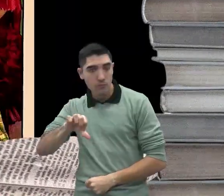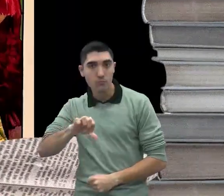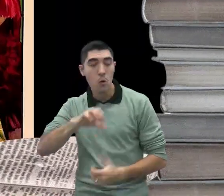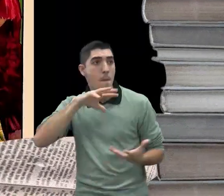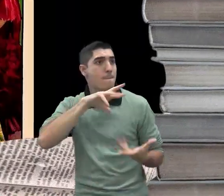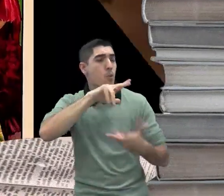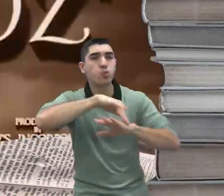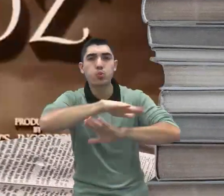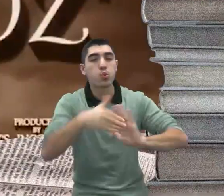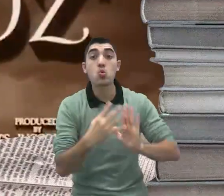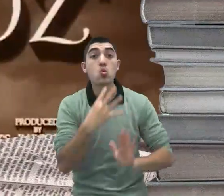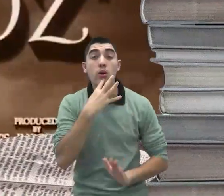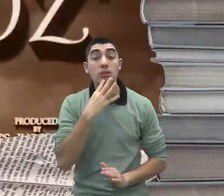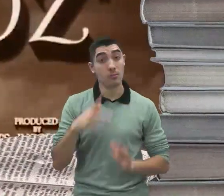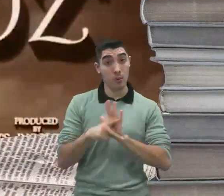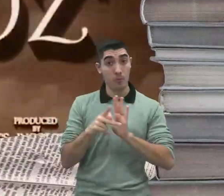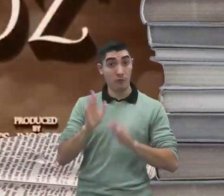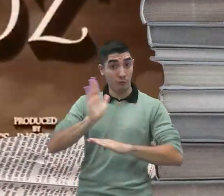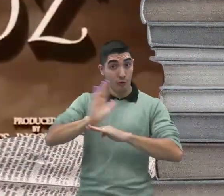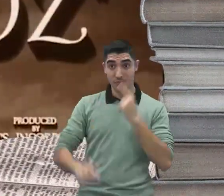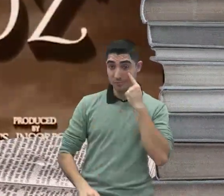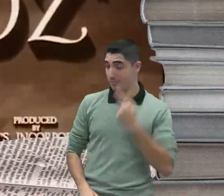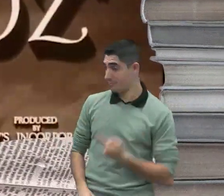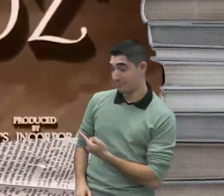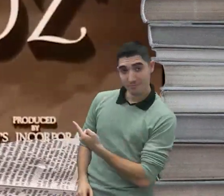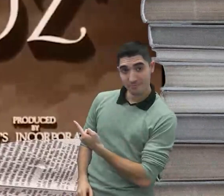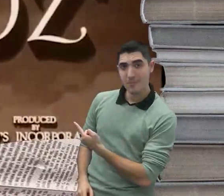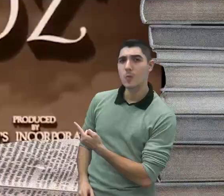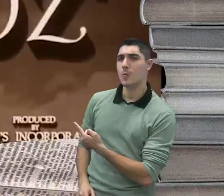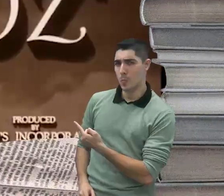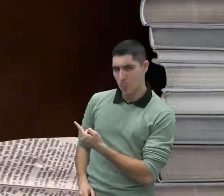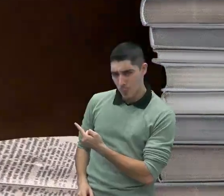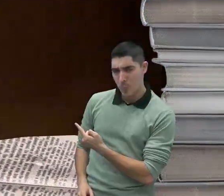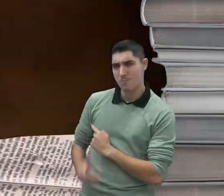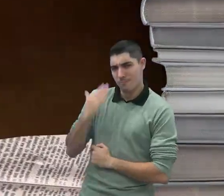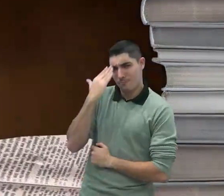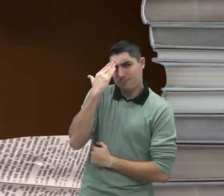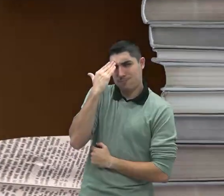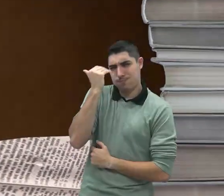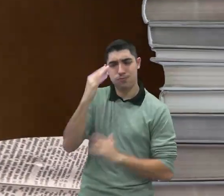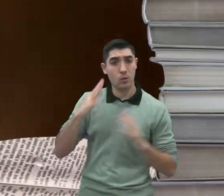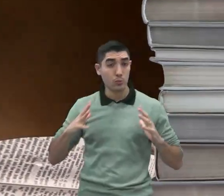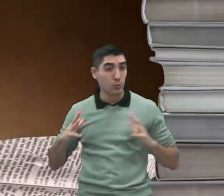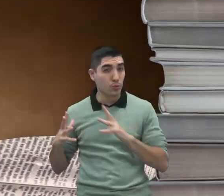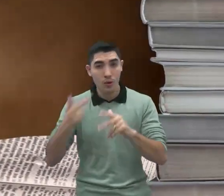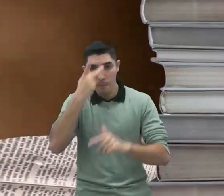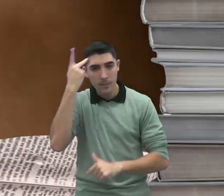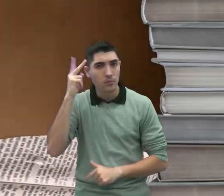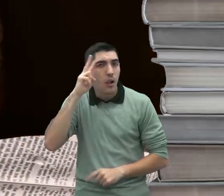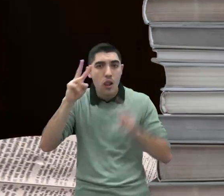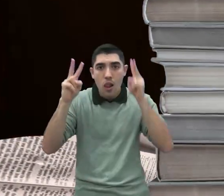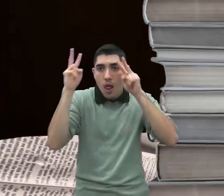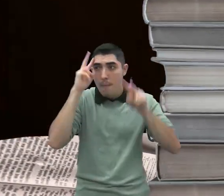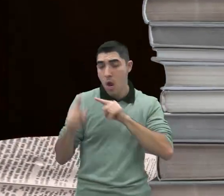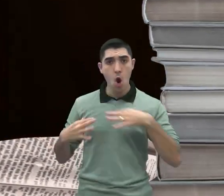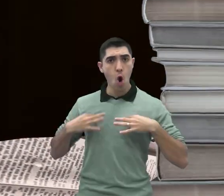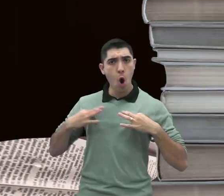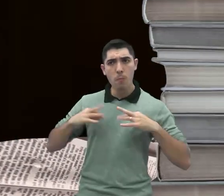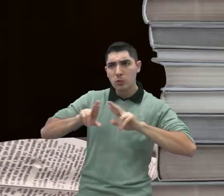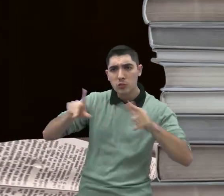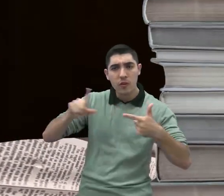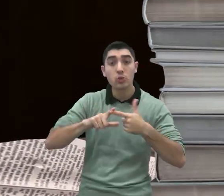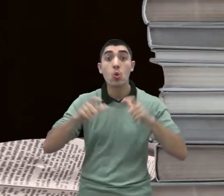ganhou o mundo com o filme estrelado por Judy Garland. Um clássico absoluto, lembrado pela qualidade dos